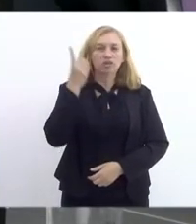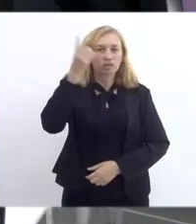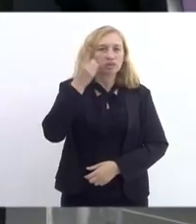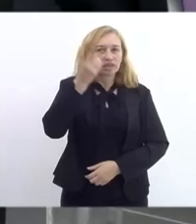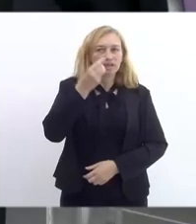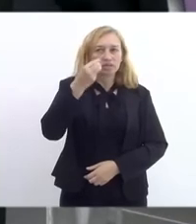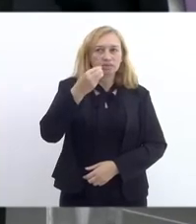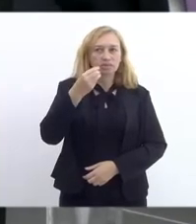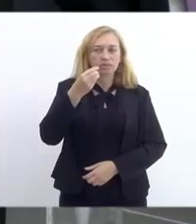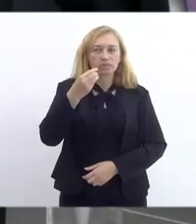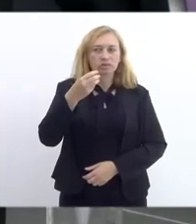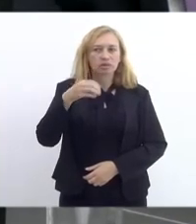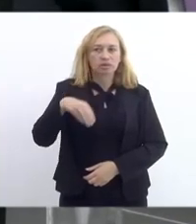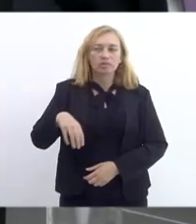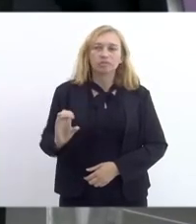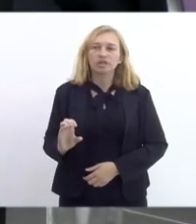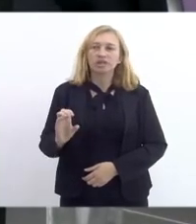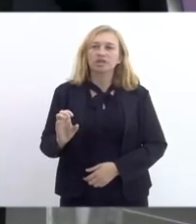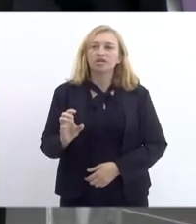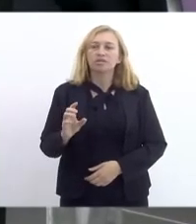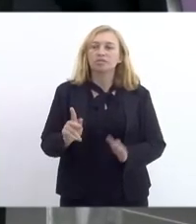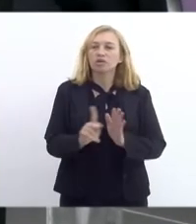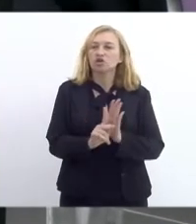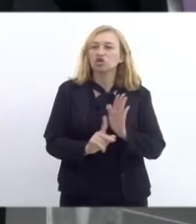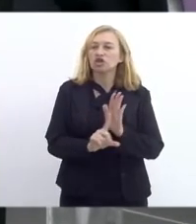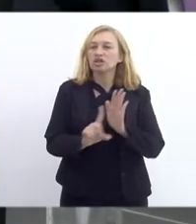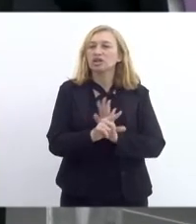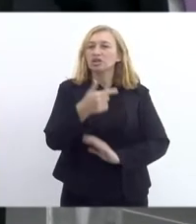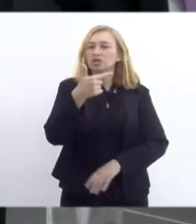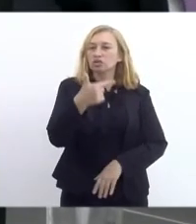Carlos Mink, projeto de lei